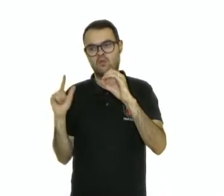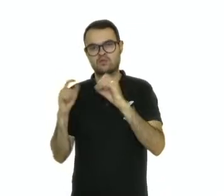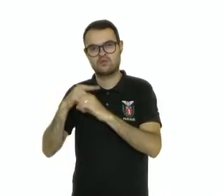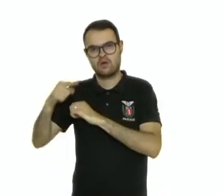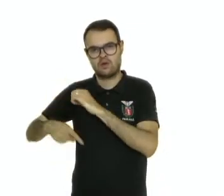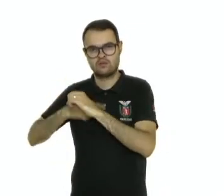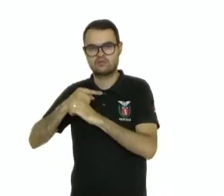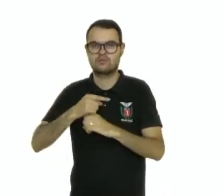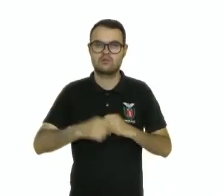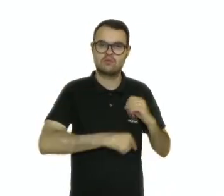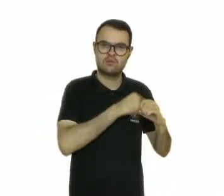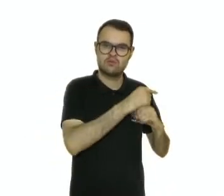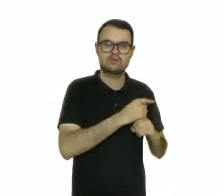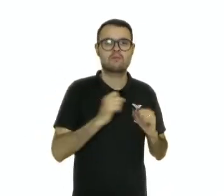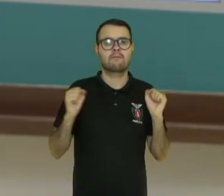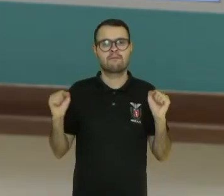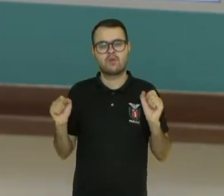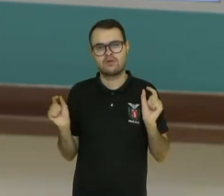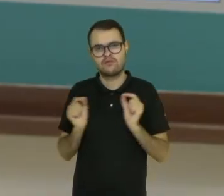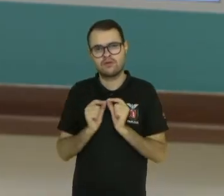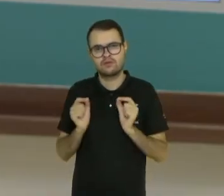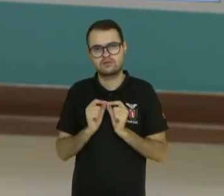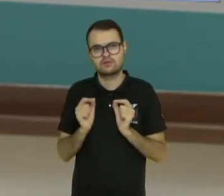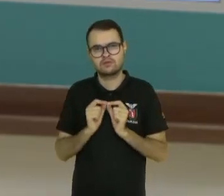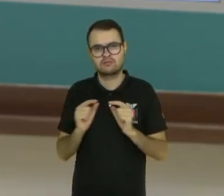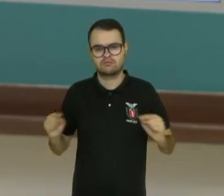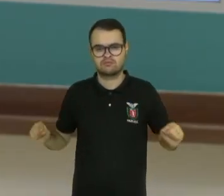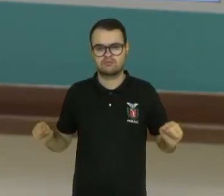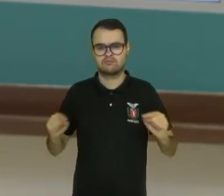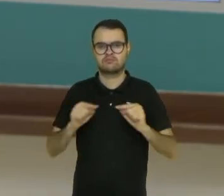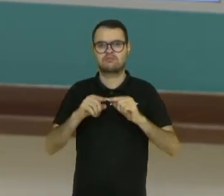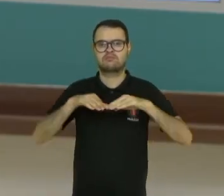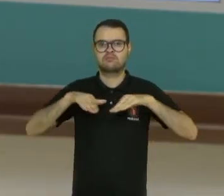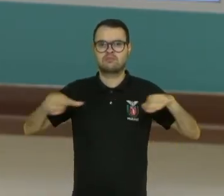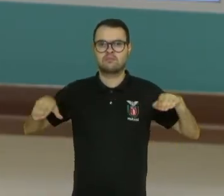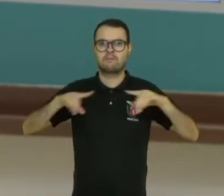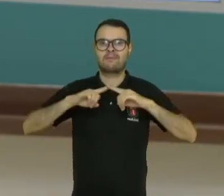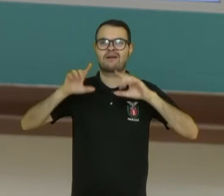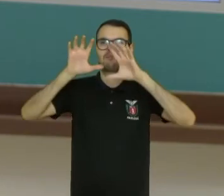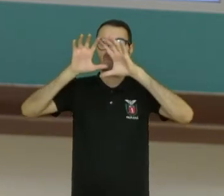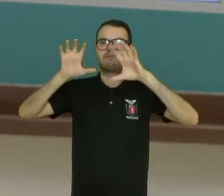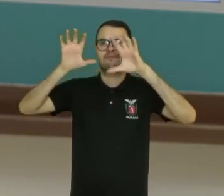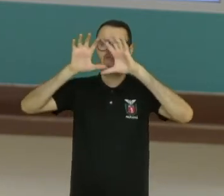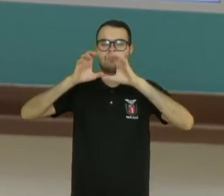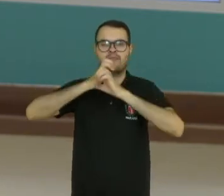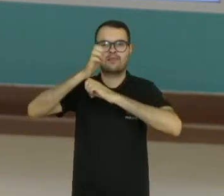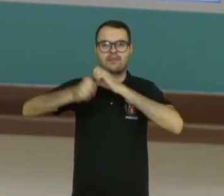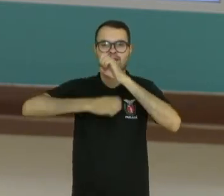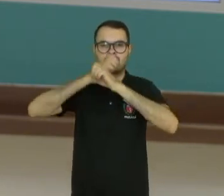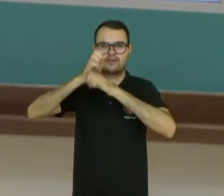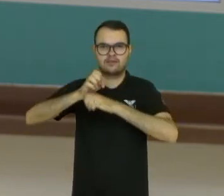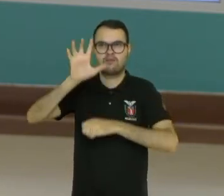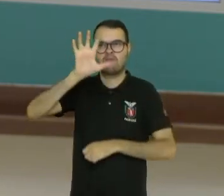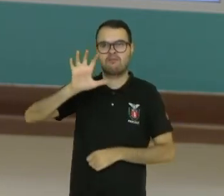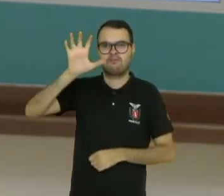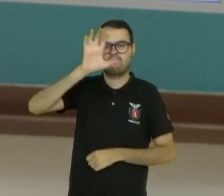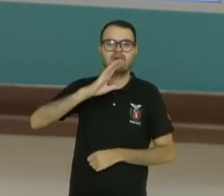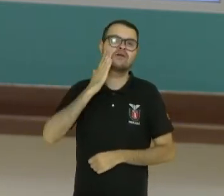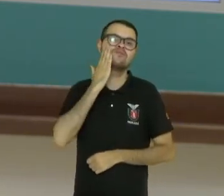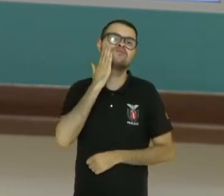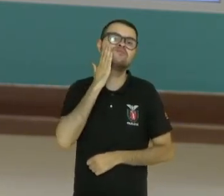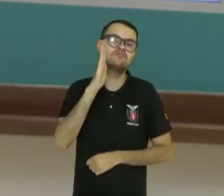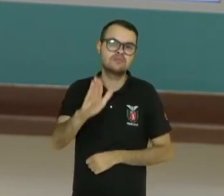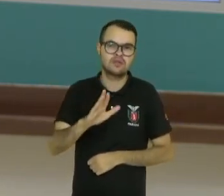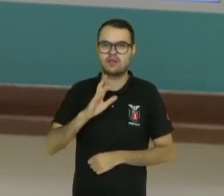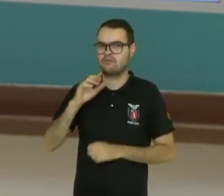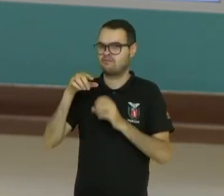átomos poderiam fazer uma figura linear, mas como eu tenho esse parzinho de elétrons representado aqui por essa nuvem, que não